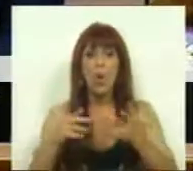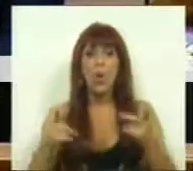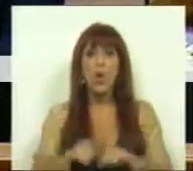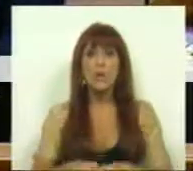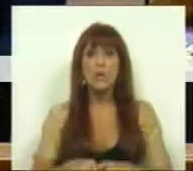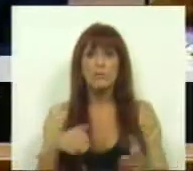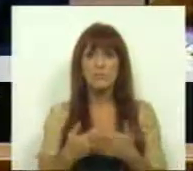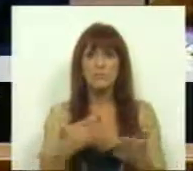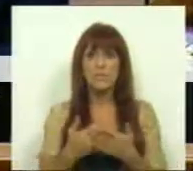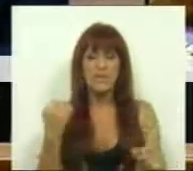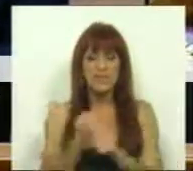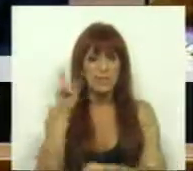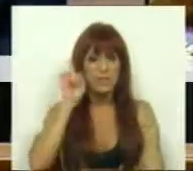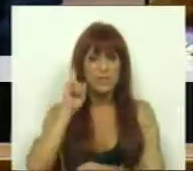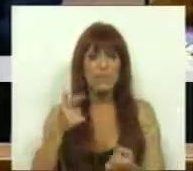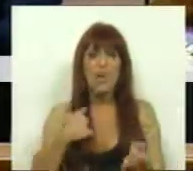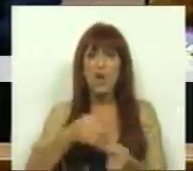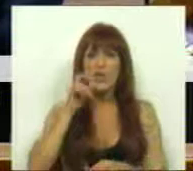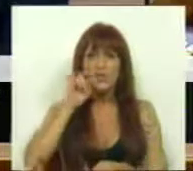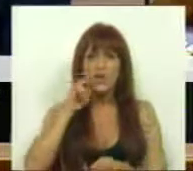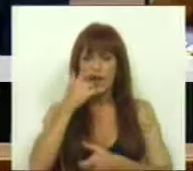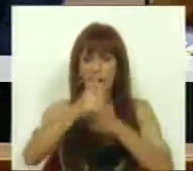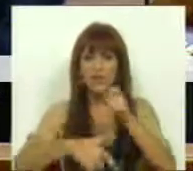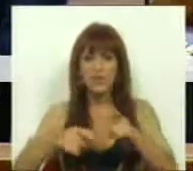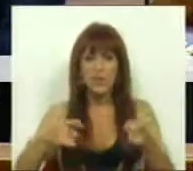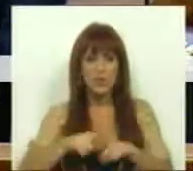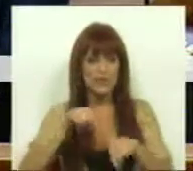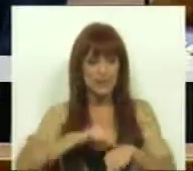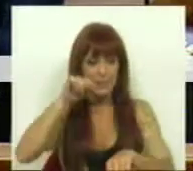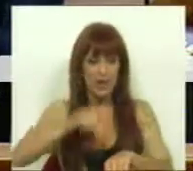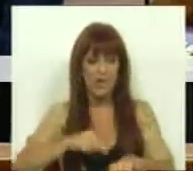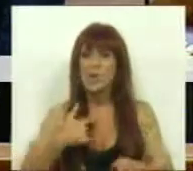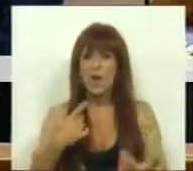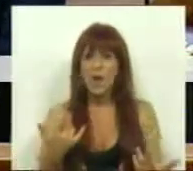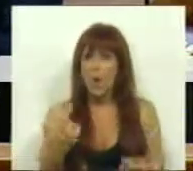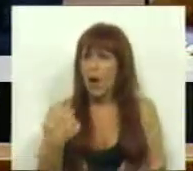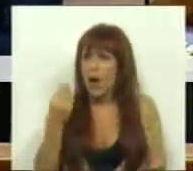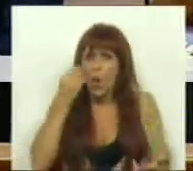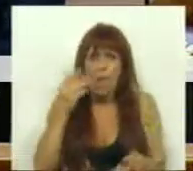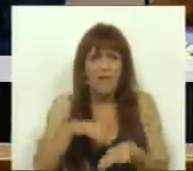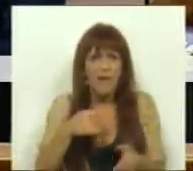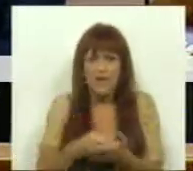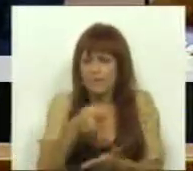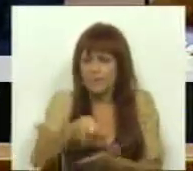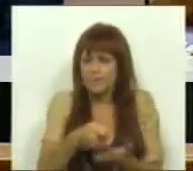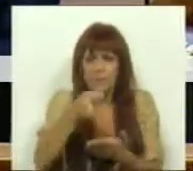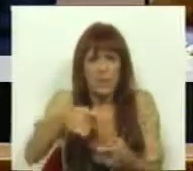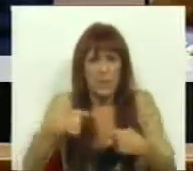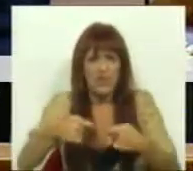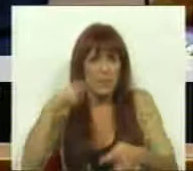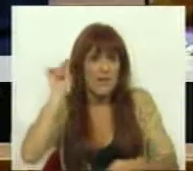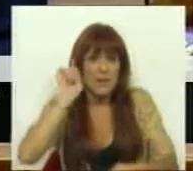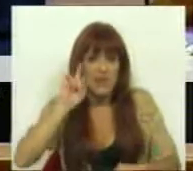o fornecimento de serviços essenciais, estamos a defender as pessoas que neste momento não têm como fazer face a